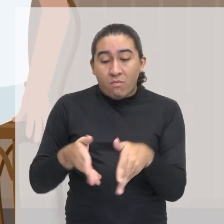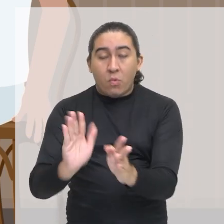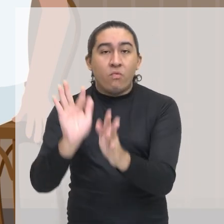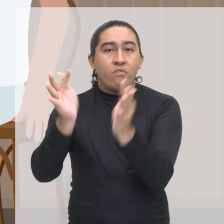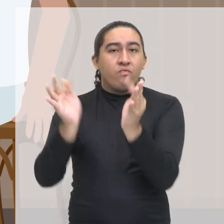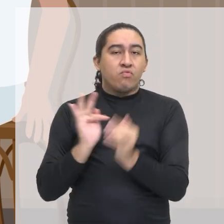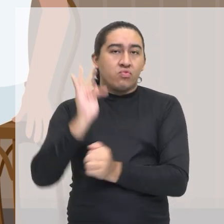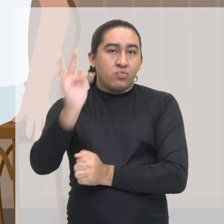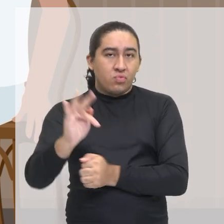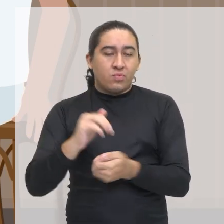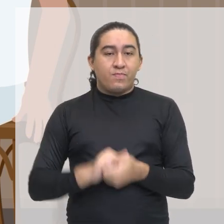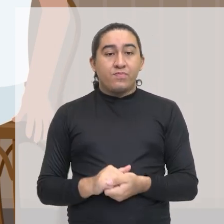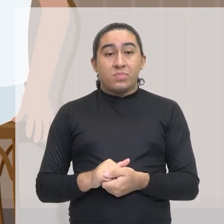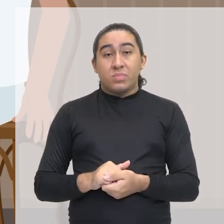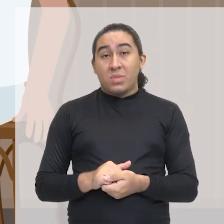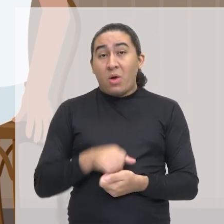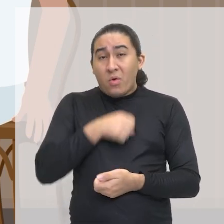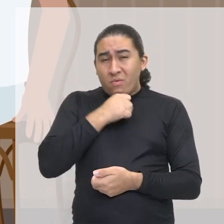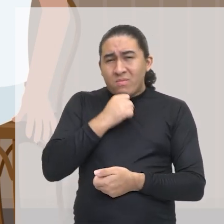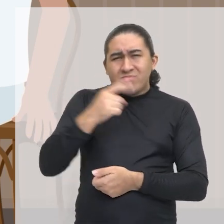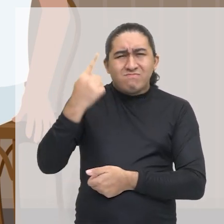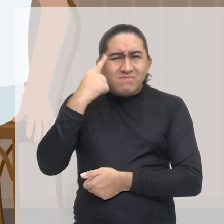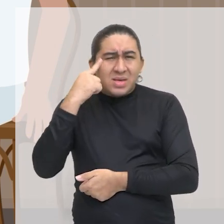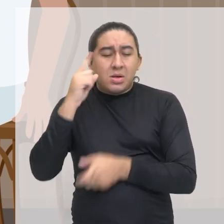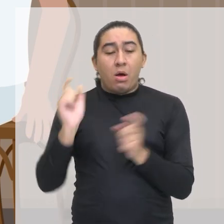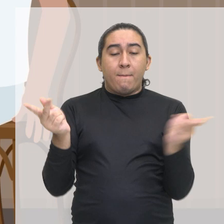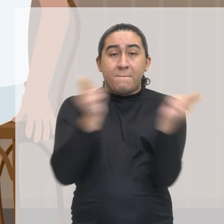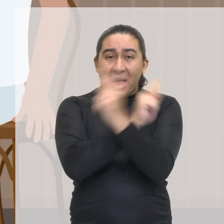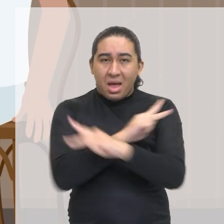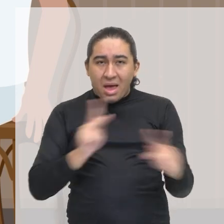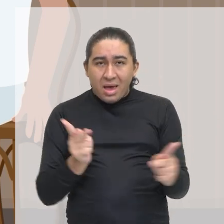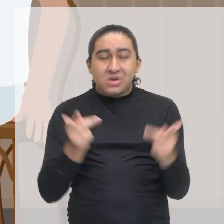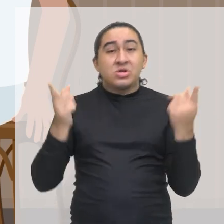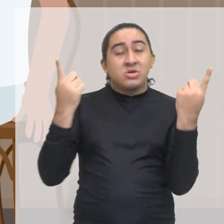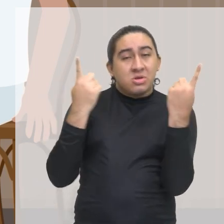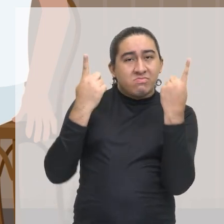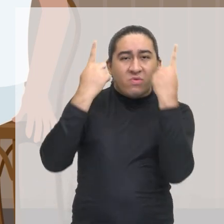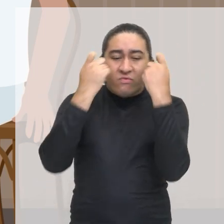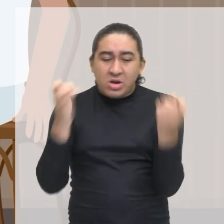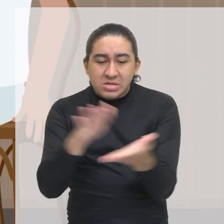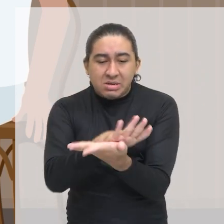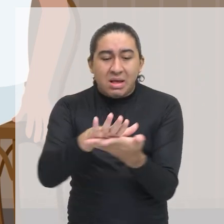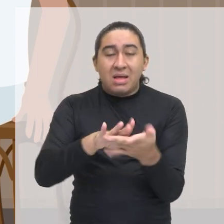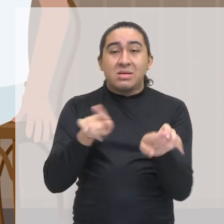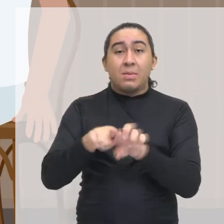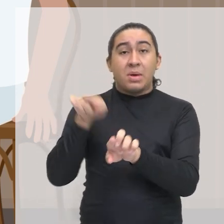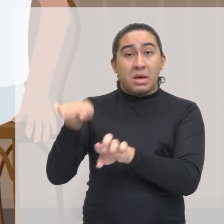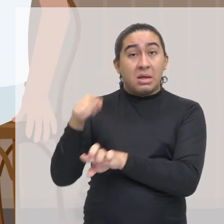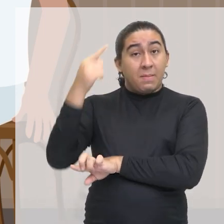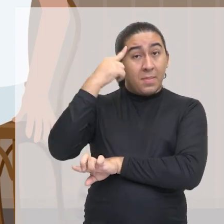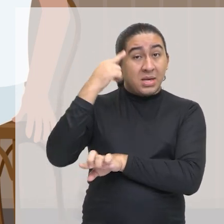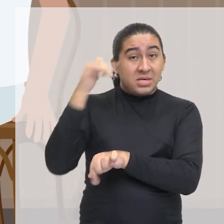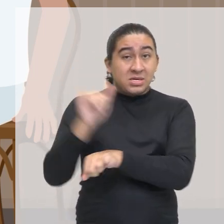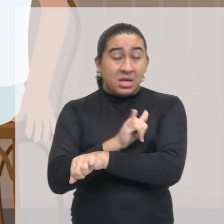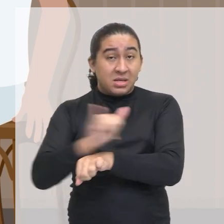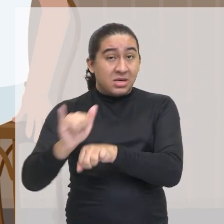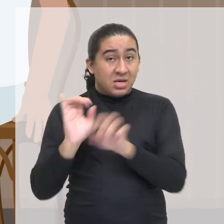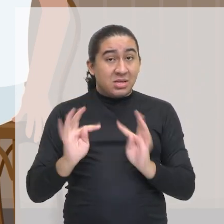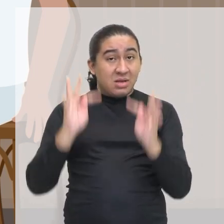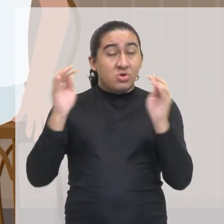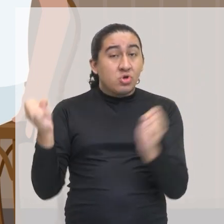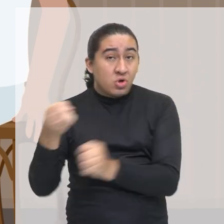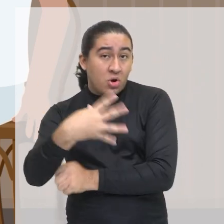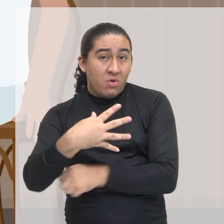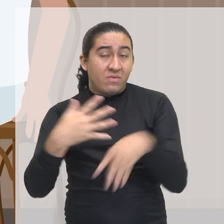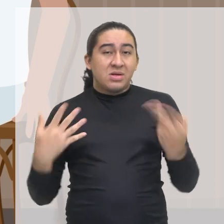caminho. Gandhi, com sua filosofia de não violência, e Nehru, com suas ideias progressistas,